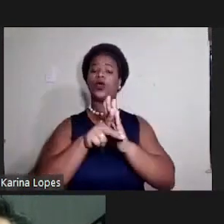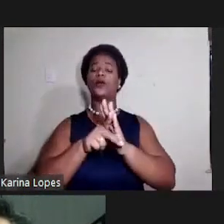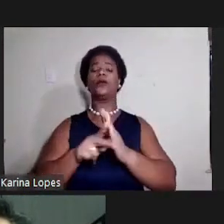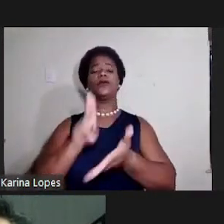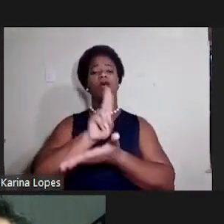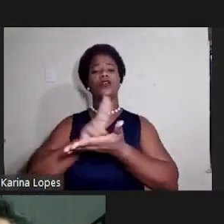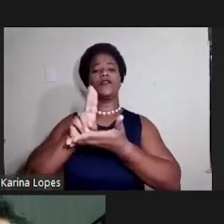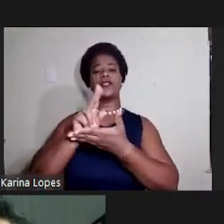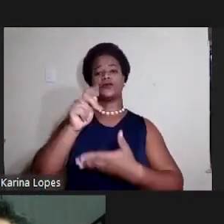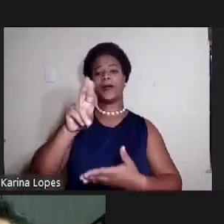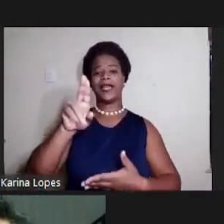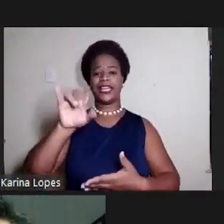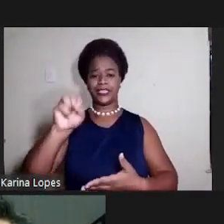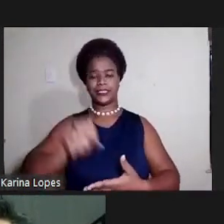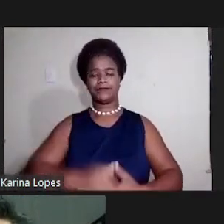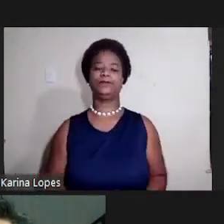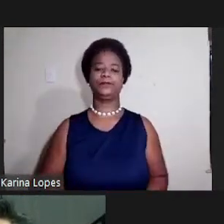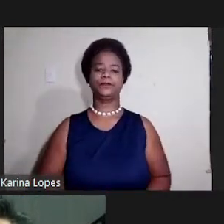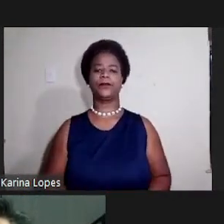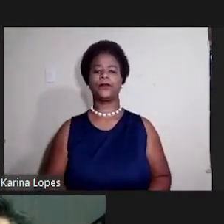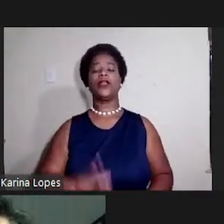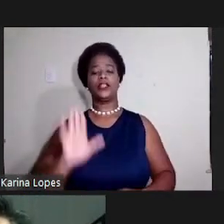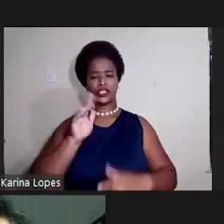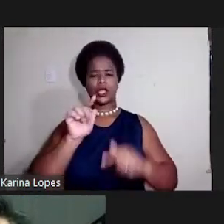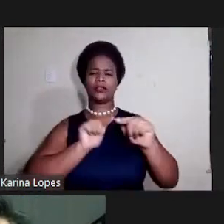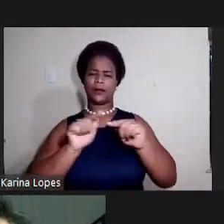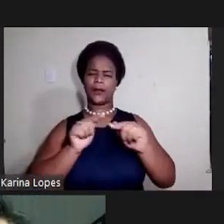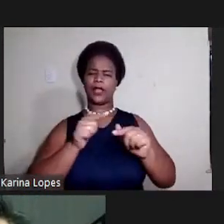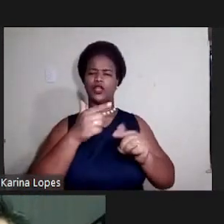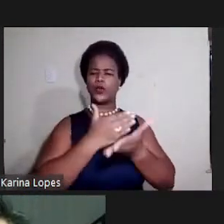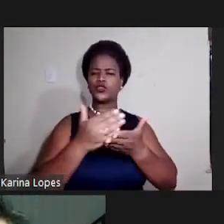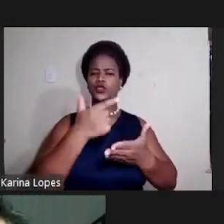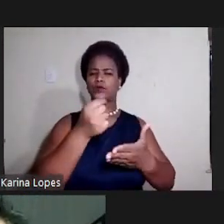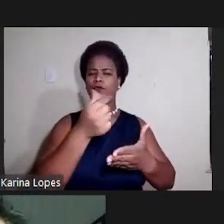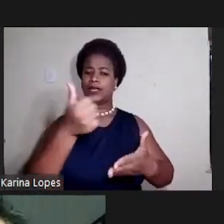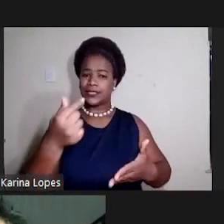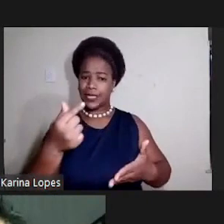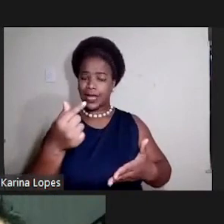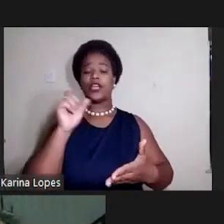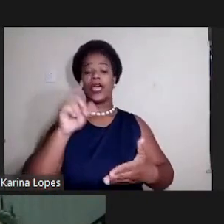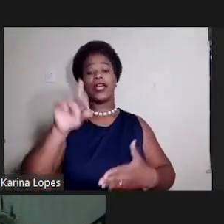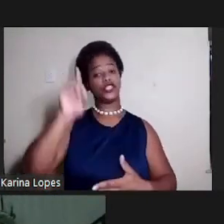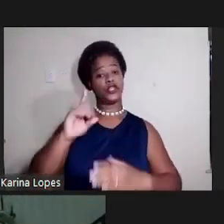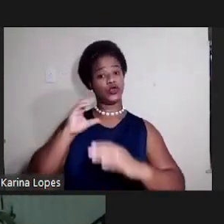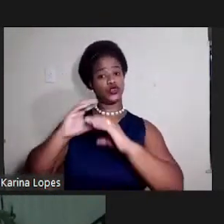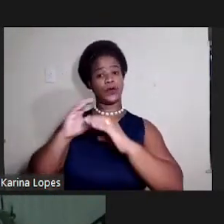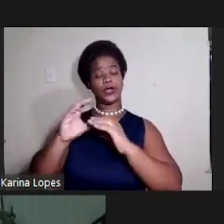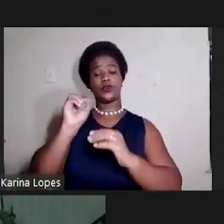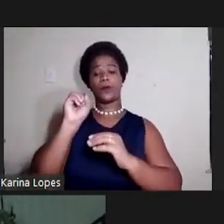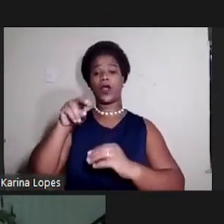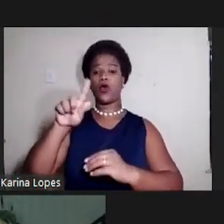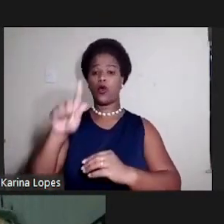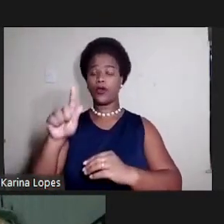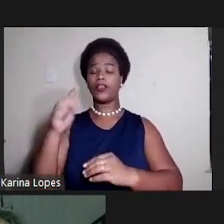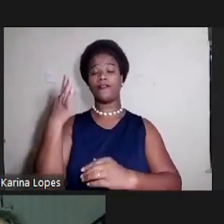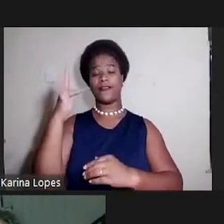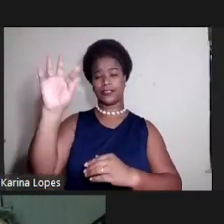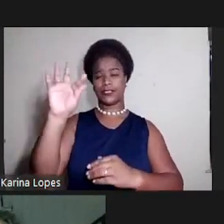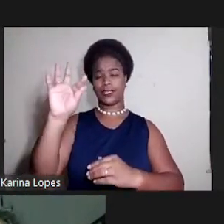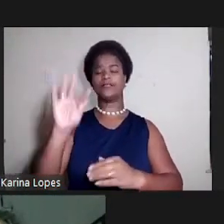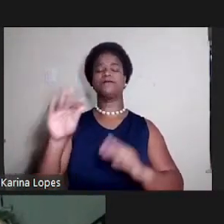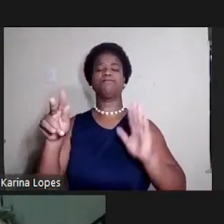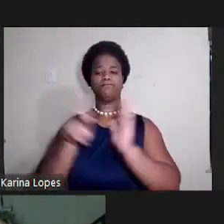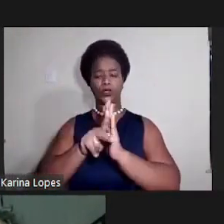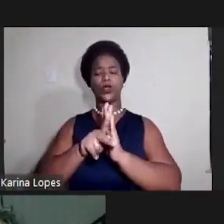Sorbonne. Trabalha, desde 2017, como diretora de comunicação para a ONG francesa Vox Public, na qual atua na